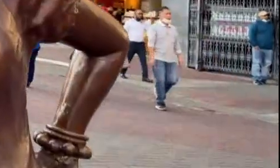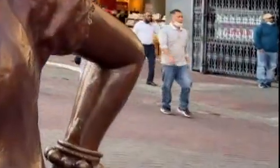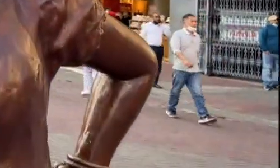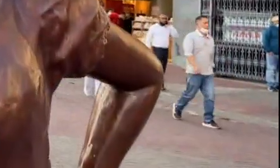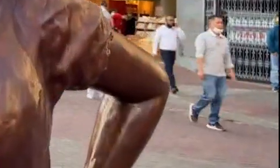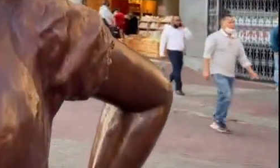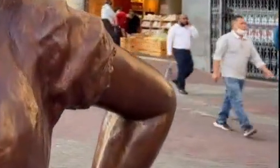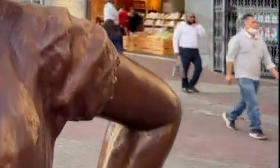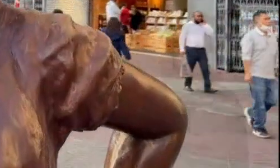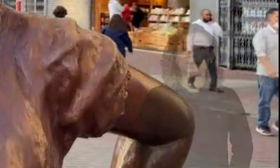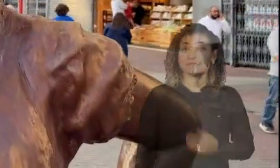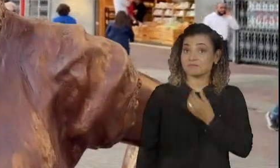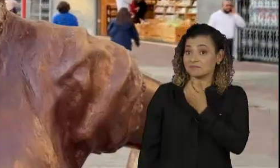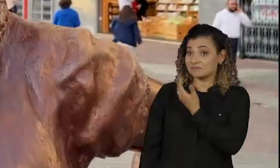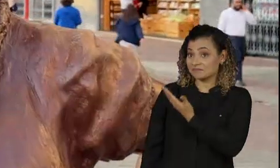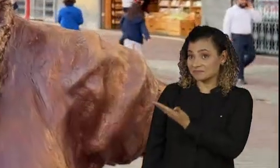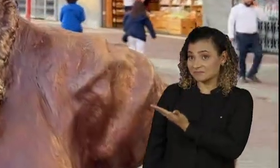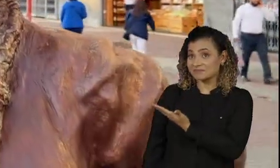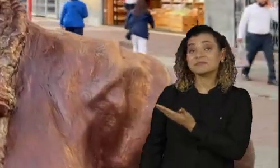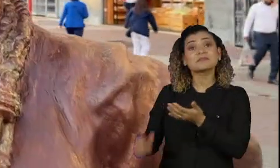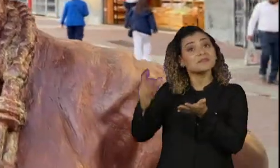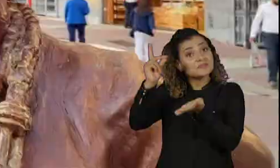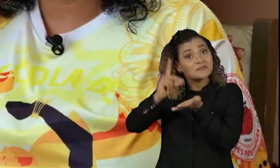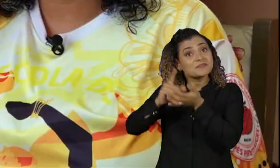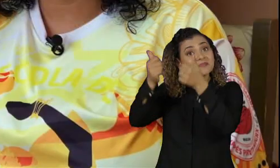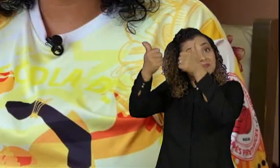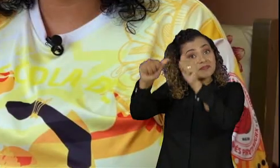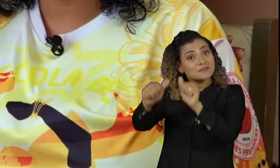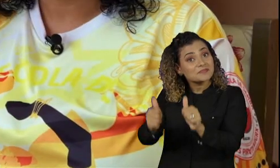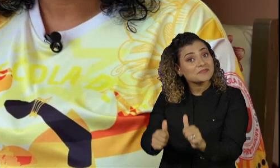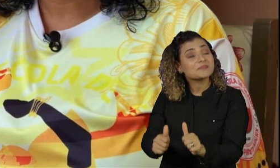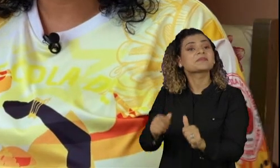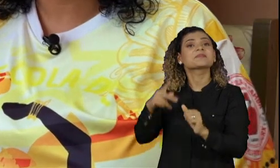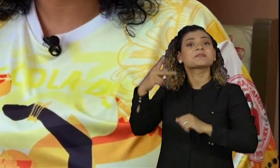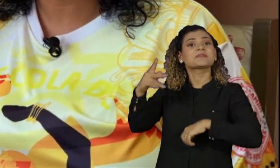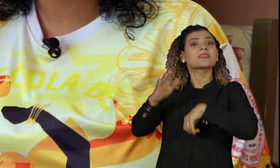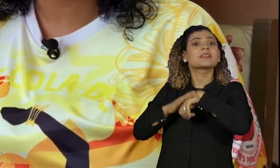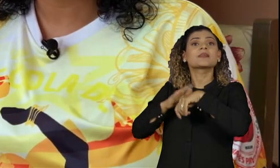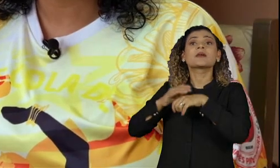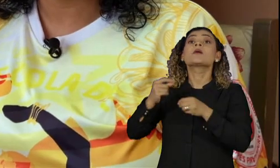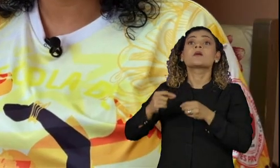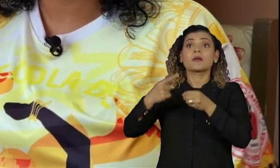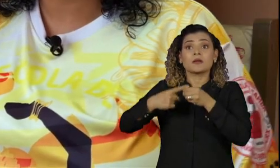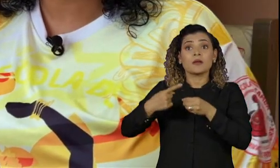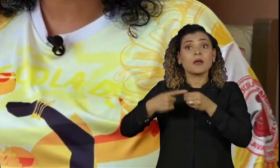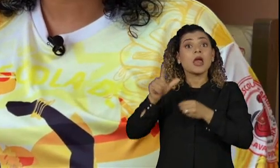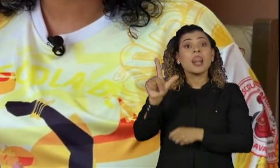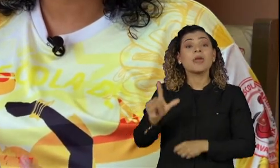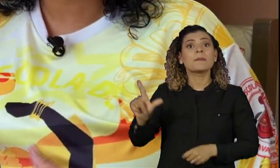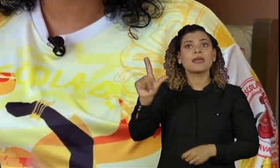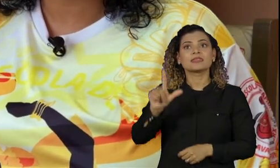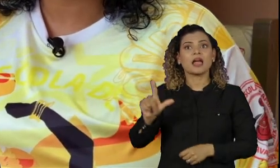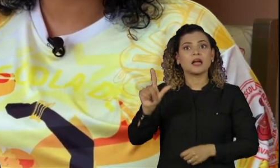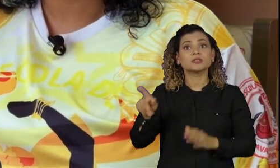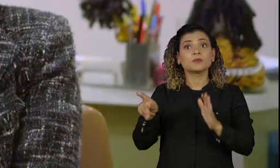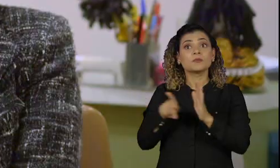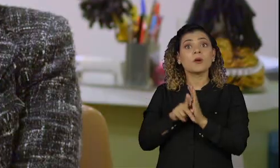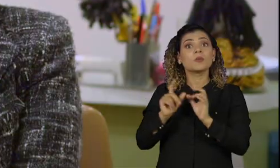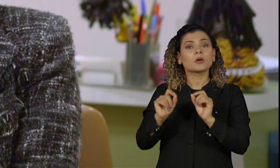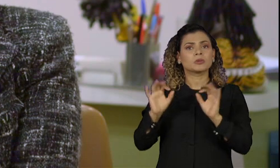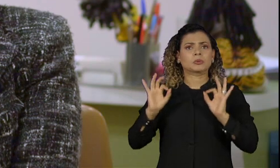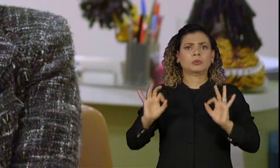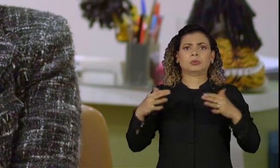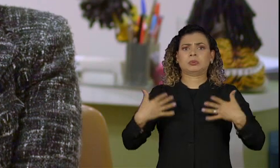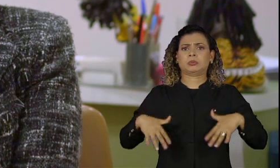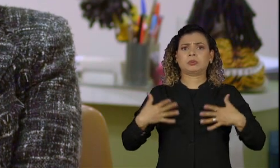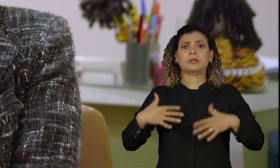Depois dessa consagração de colocarem a estátua dela no bairro da Liberdade, um bairro de povo preto. Foi